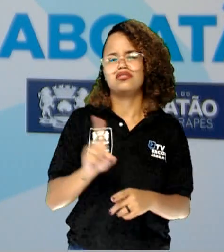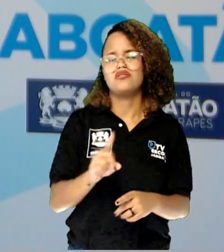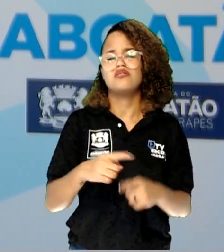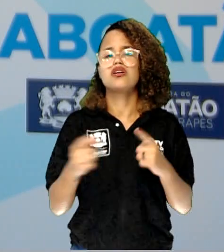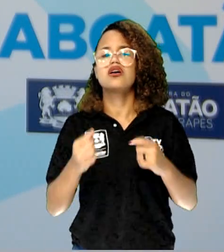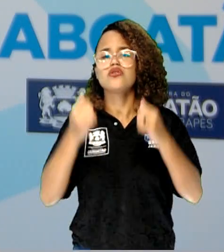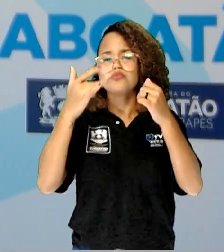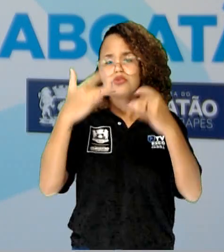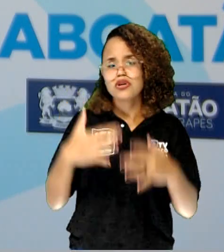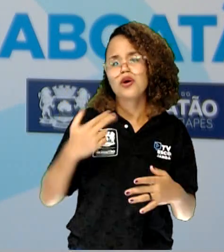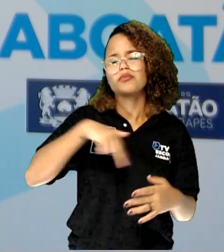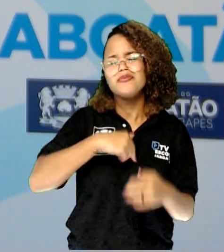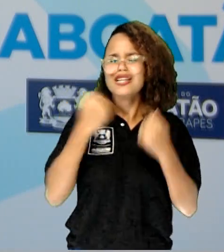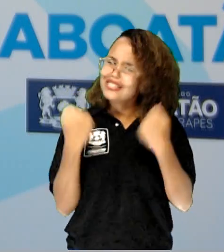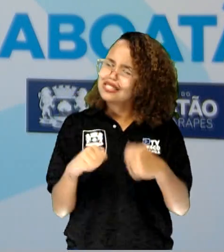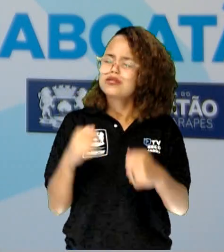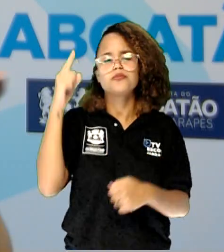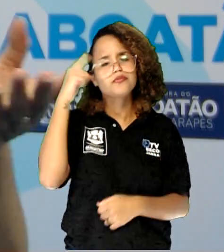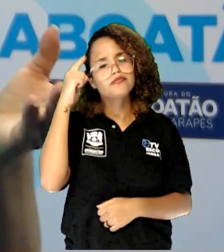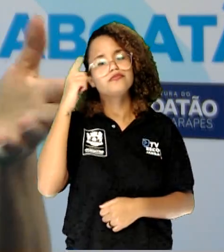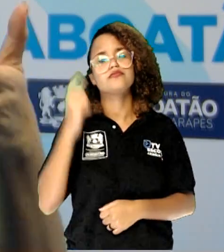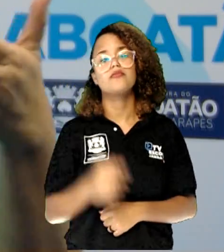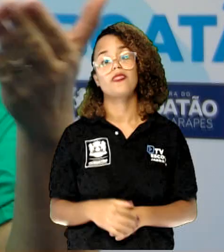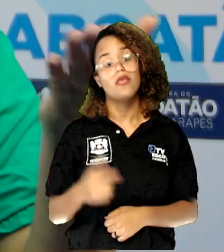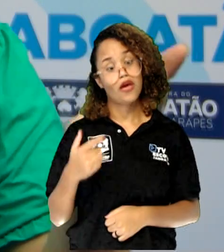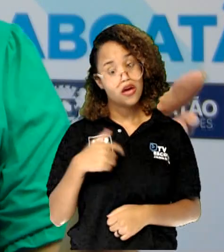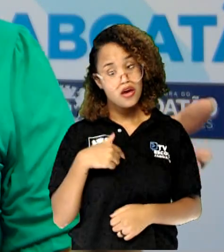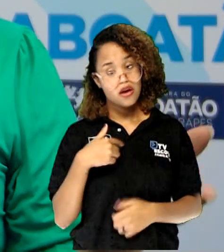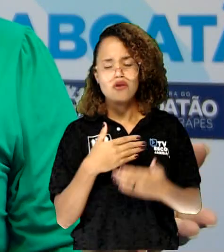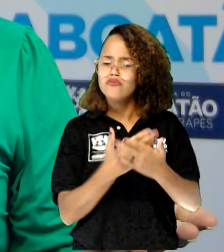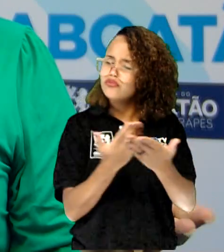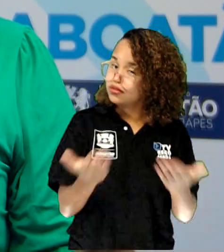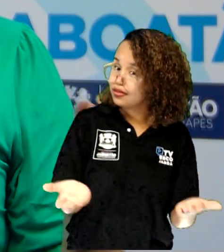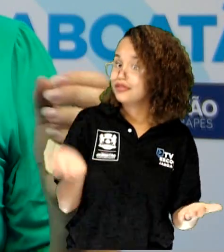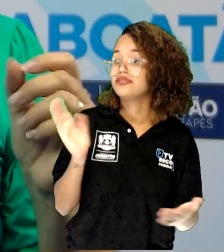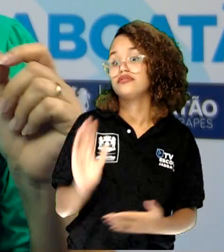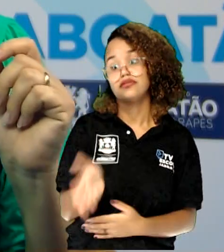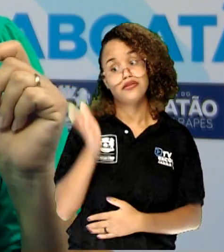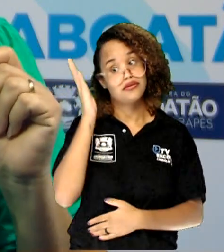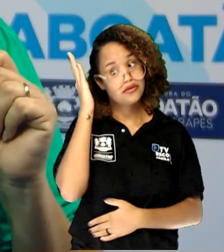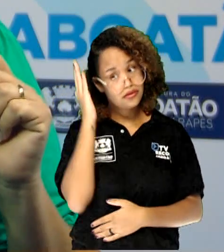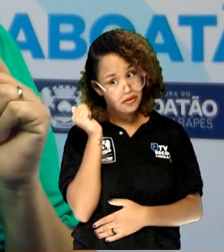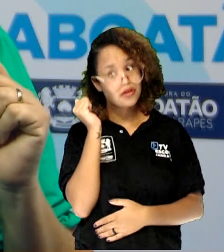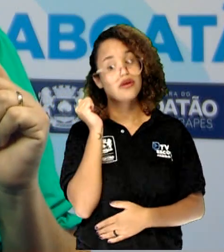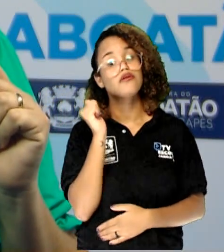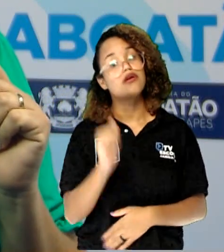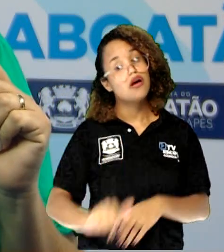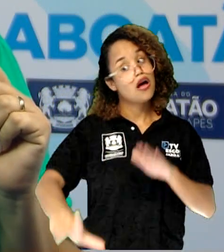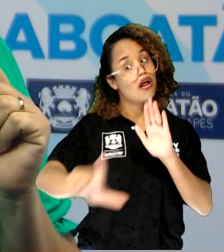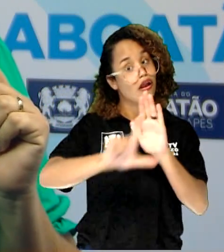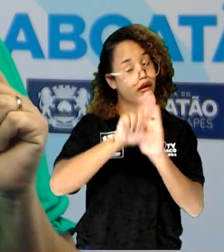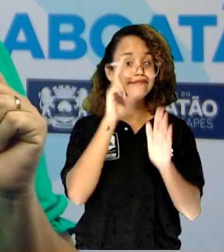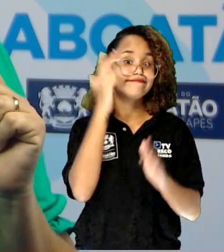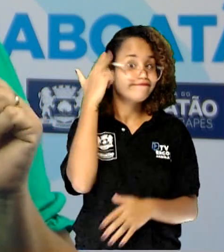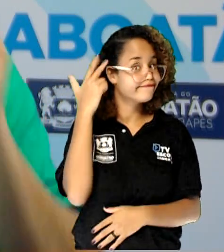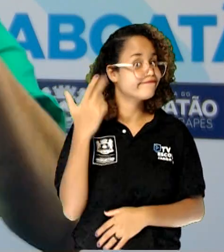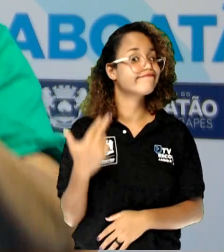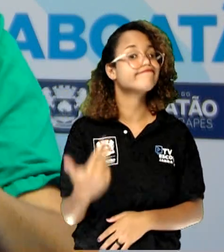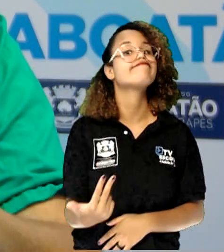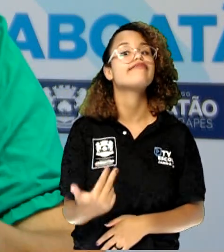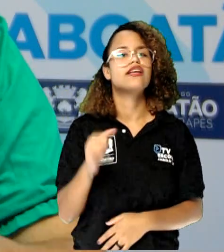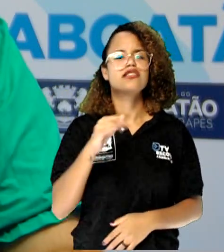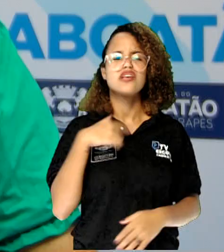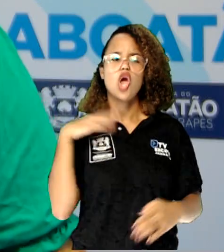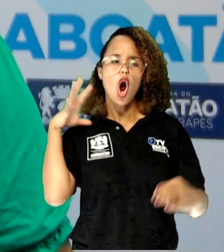dizer, a gente tem que pensar. Eu mesmo, vocês já sabem, pelas leis da natureza, que de